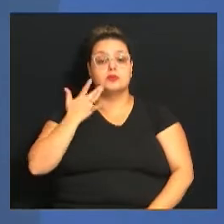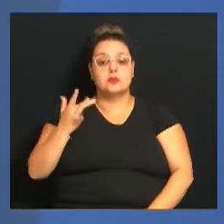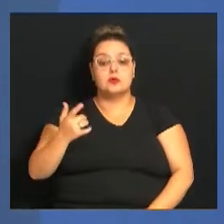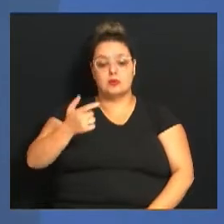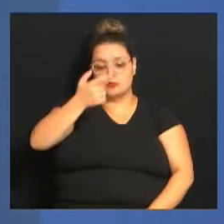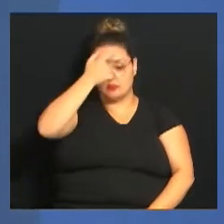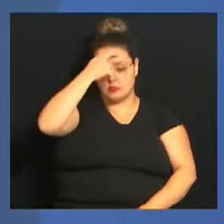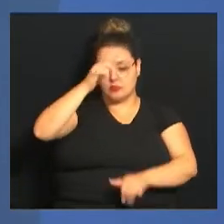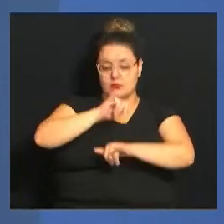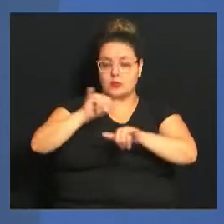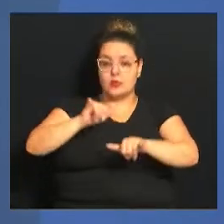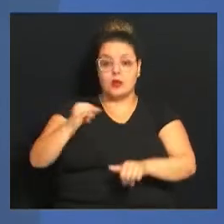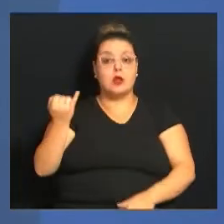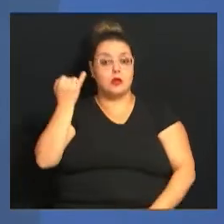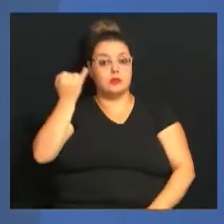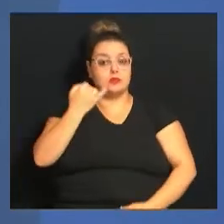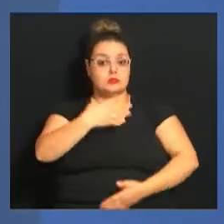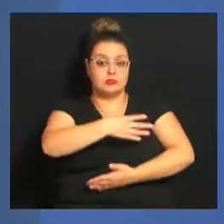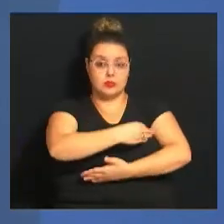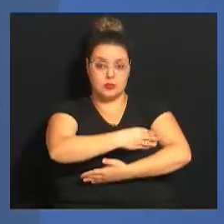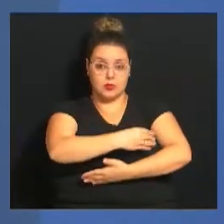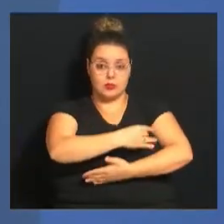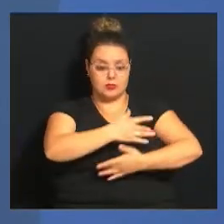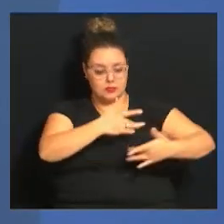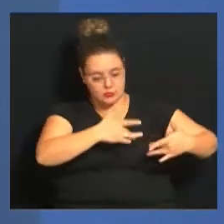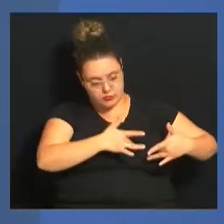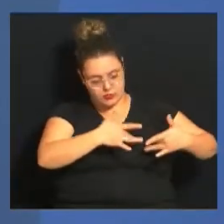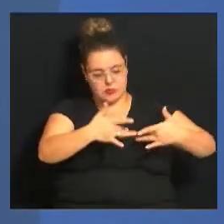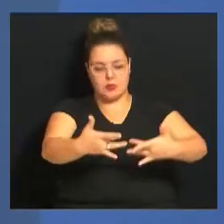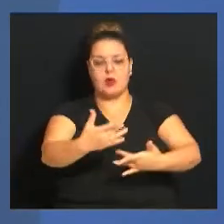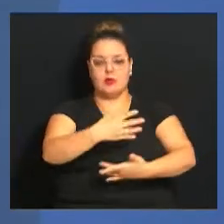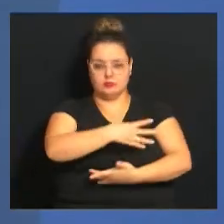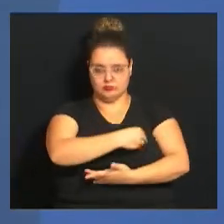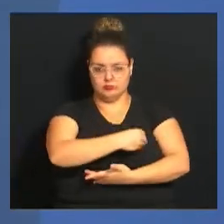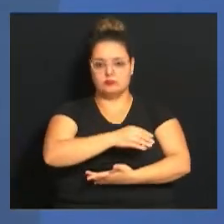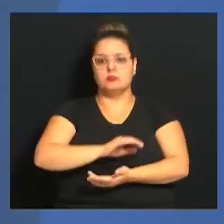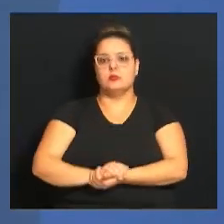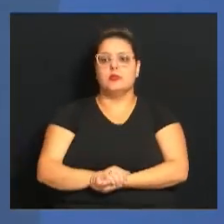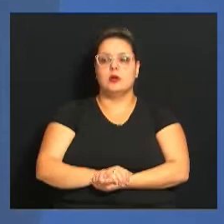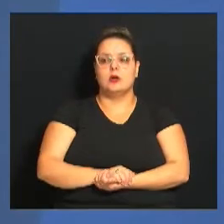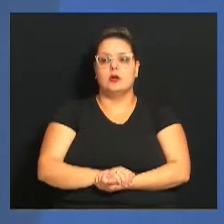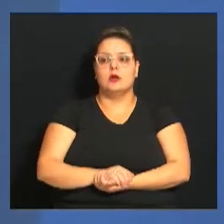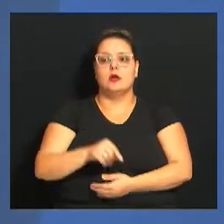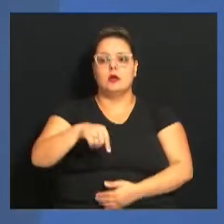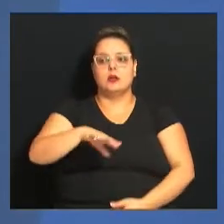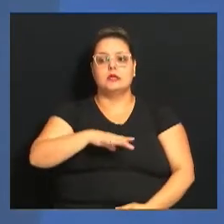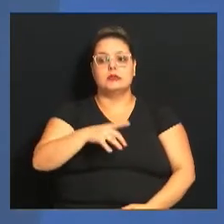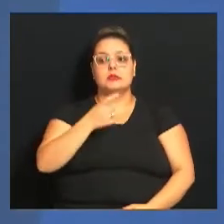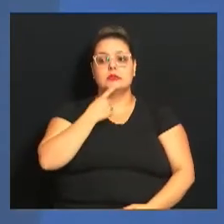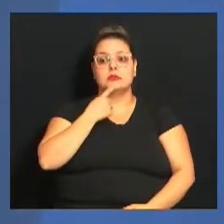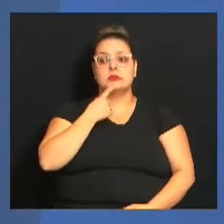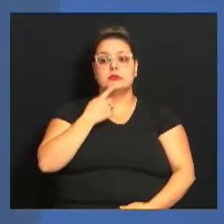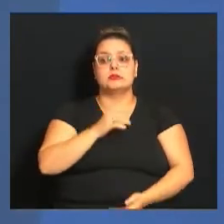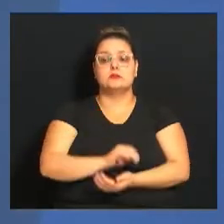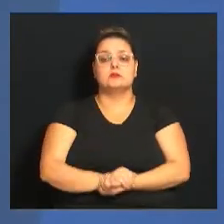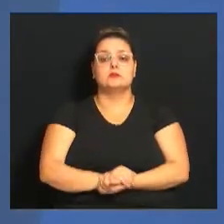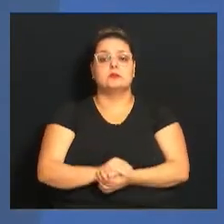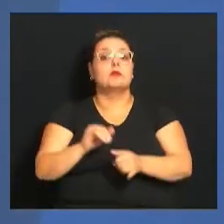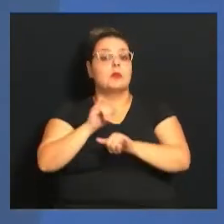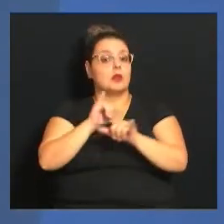do aleitamento materno e também da doação do leite materno aqui na cidade. A campanha deverá